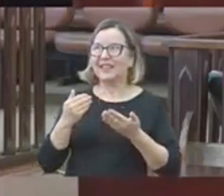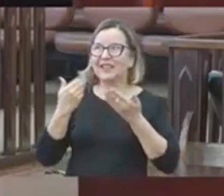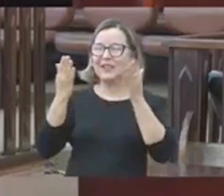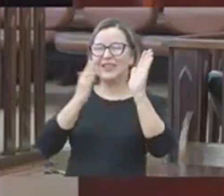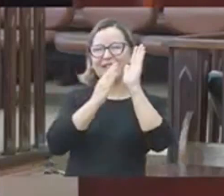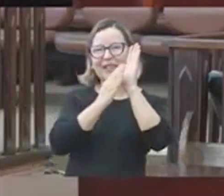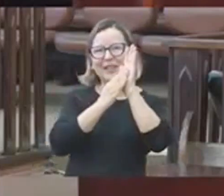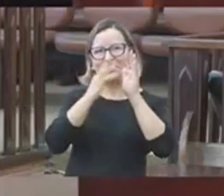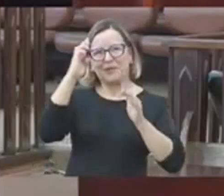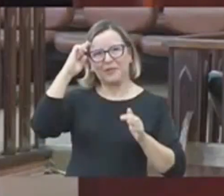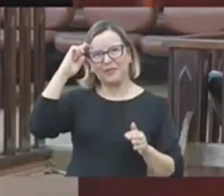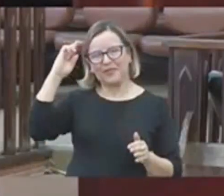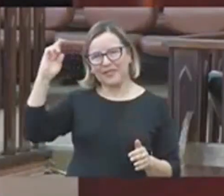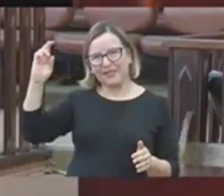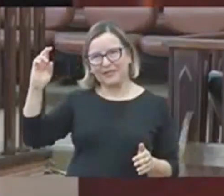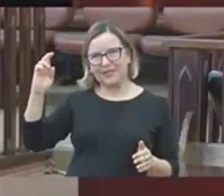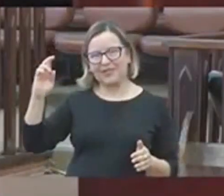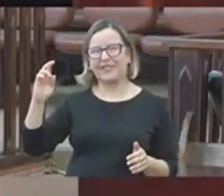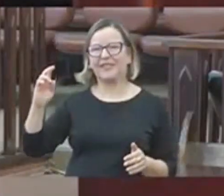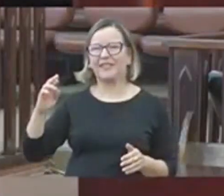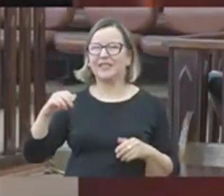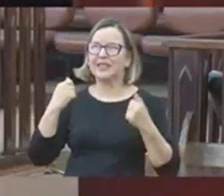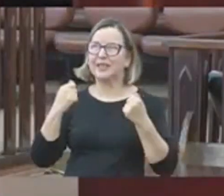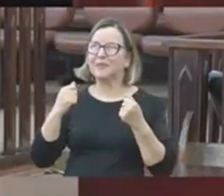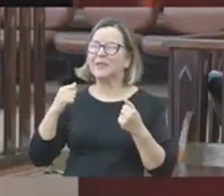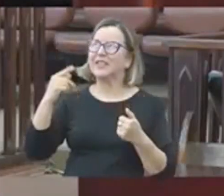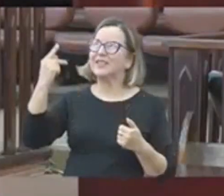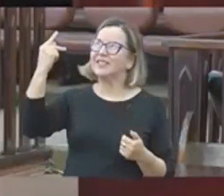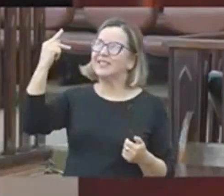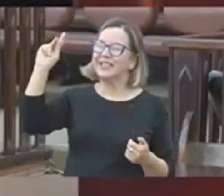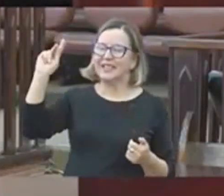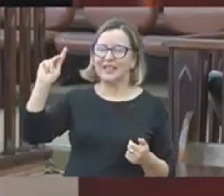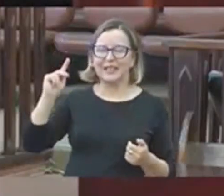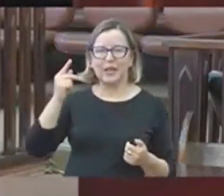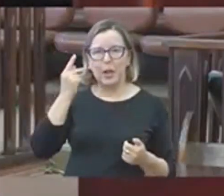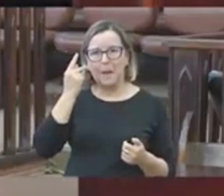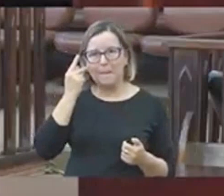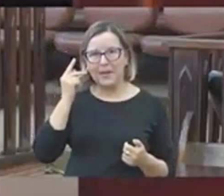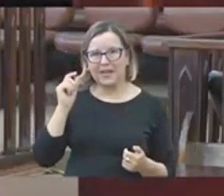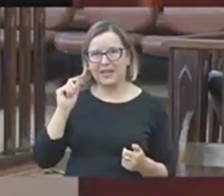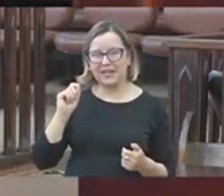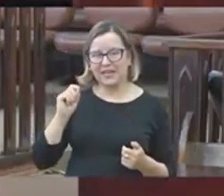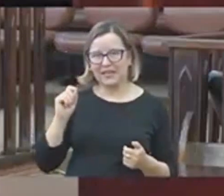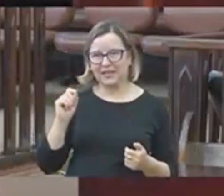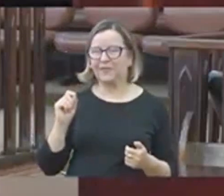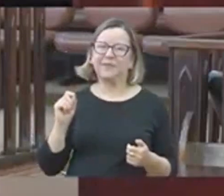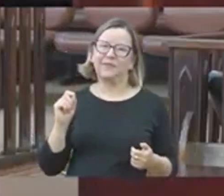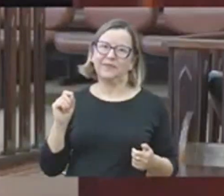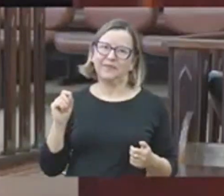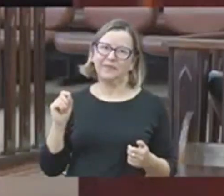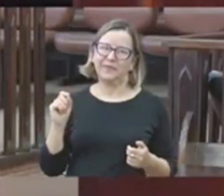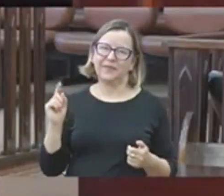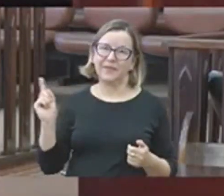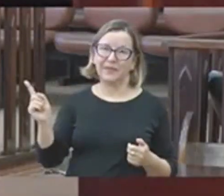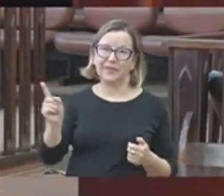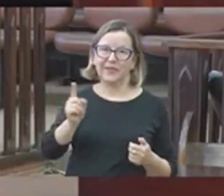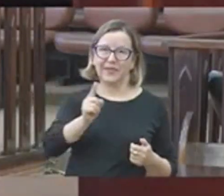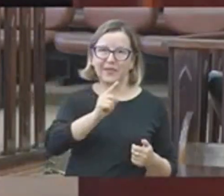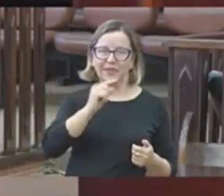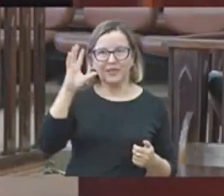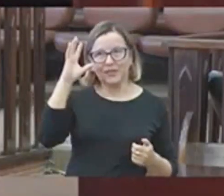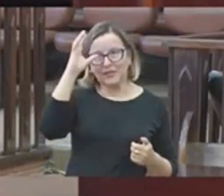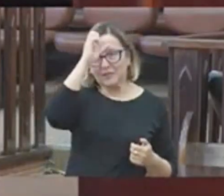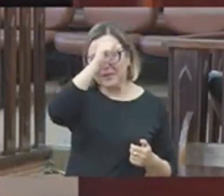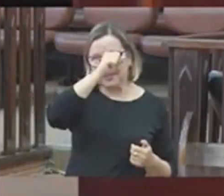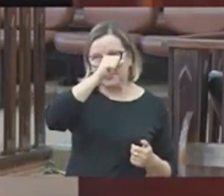para que os nossos ouvidos estejam atentos, abertos à voz do Espírito